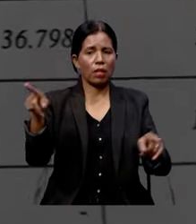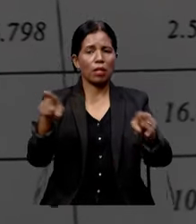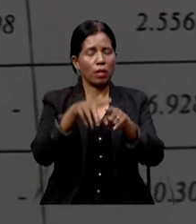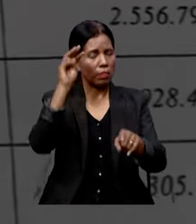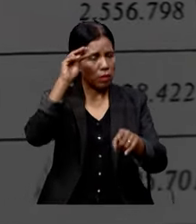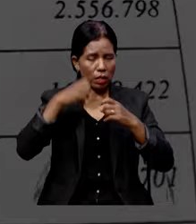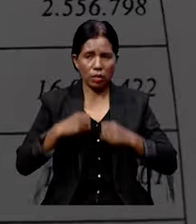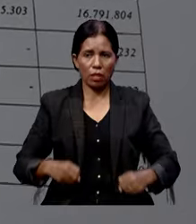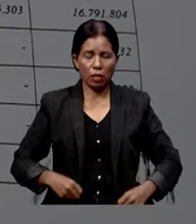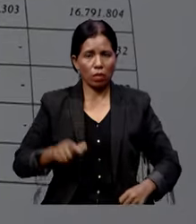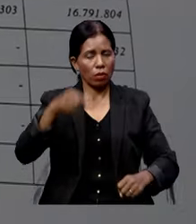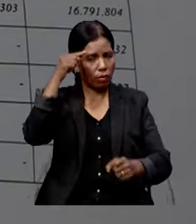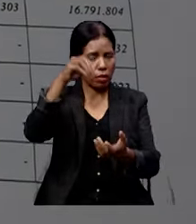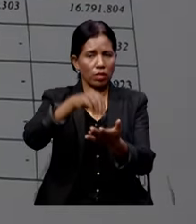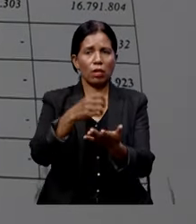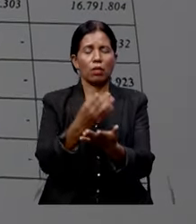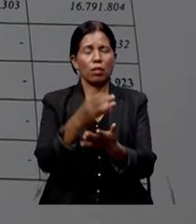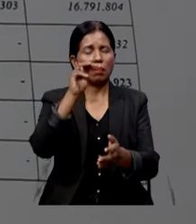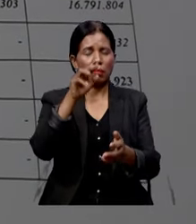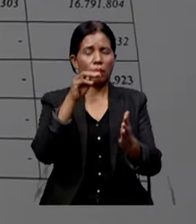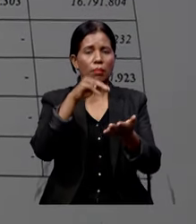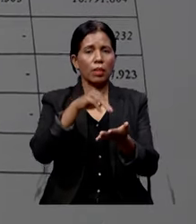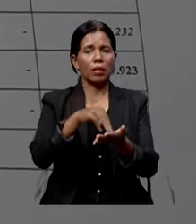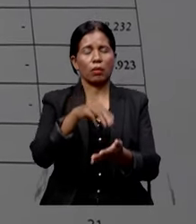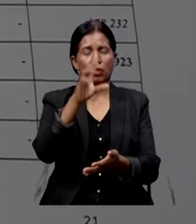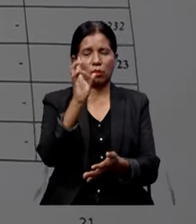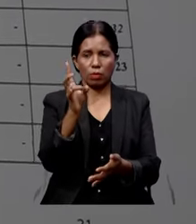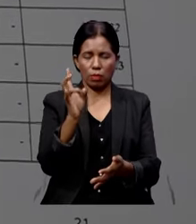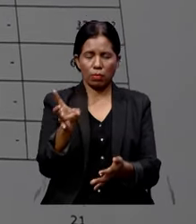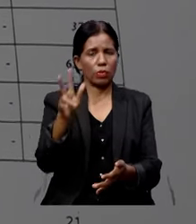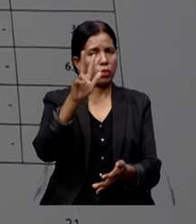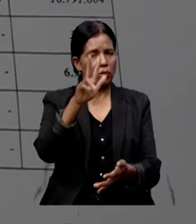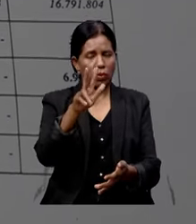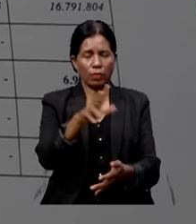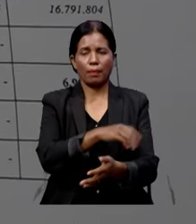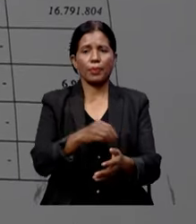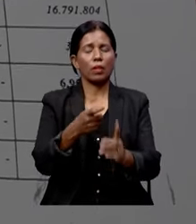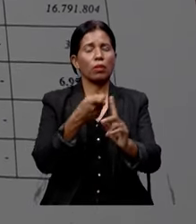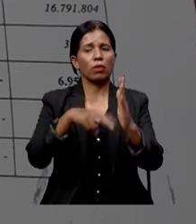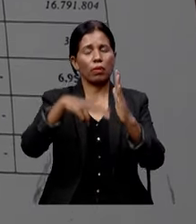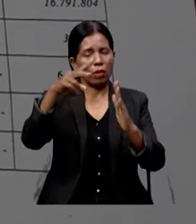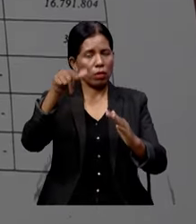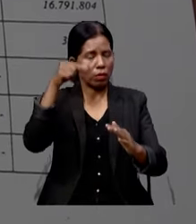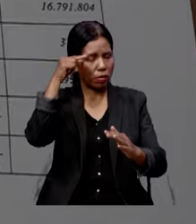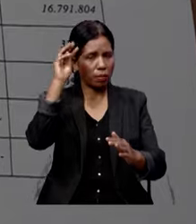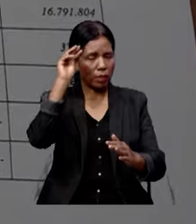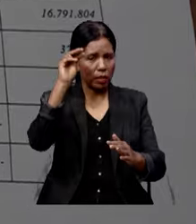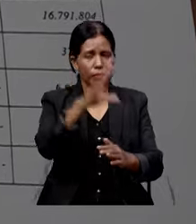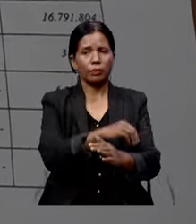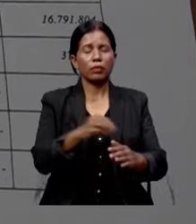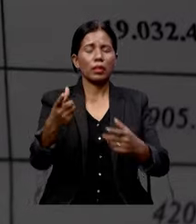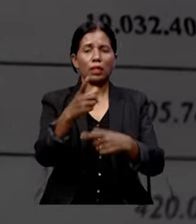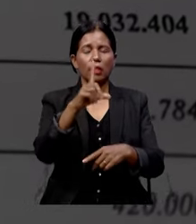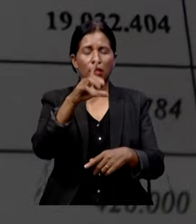ministério saúde governo propõe date milhão hito nulu resin tolu liu. O si valor orçamento nebe governo propõe ba Ministério Assunto Combatente e